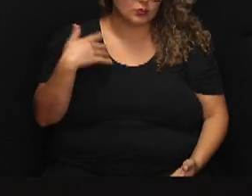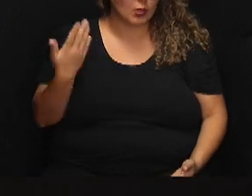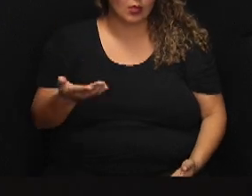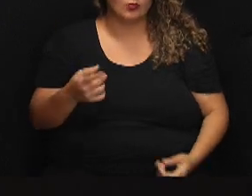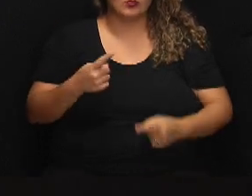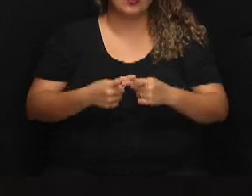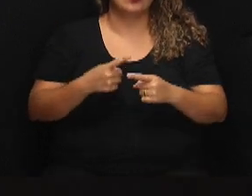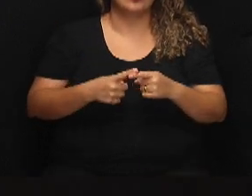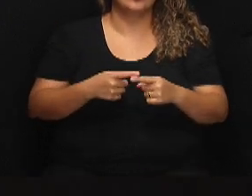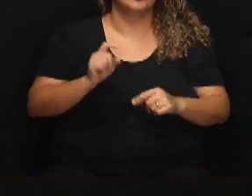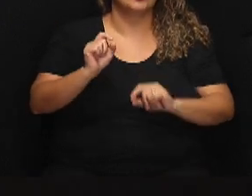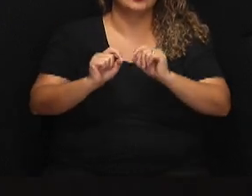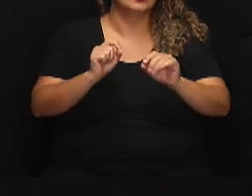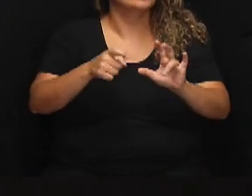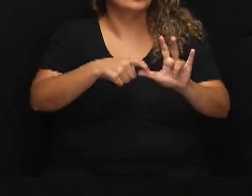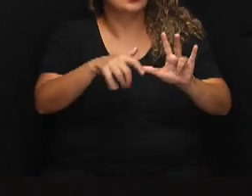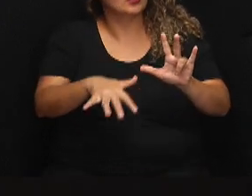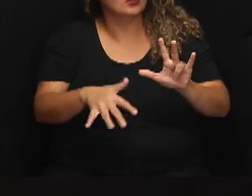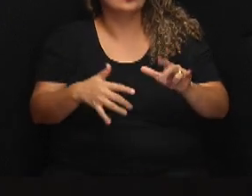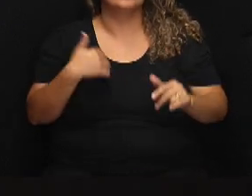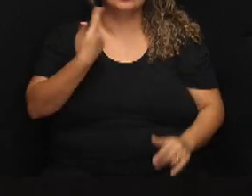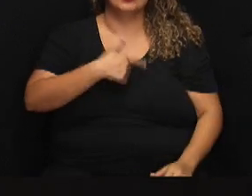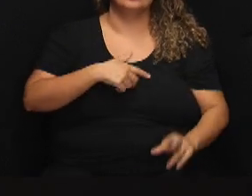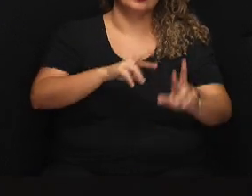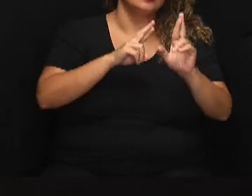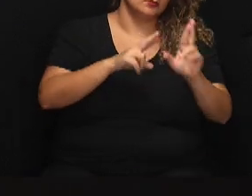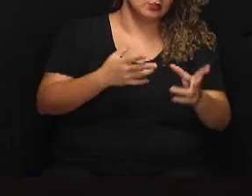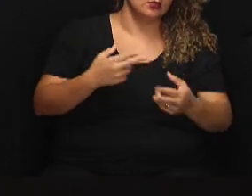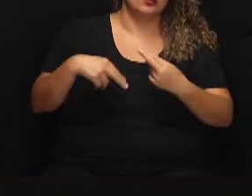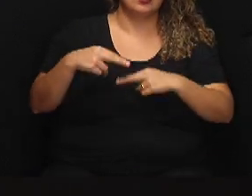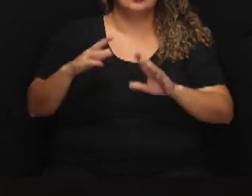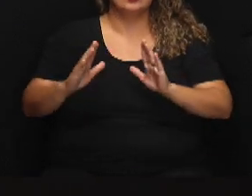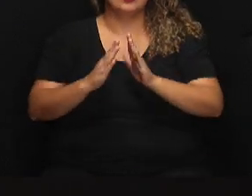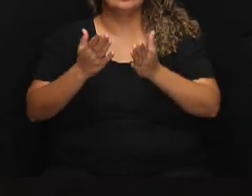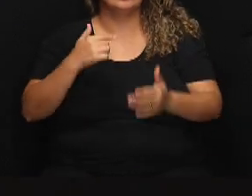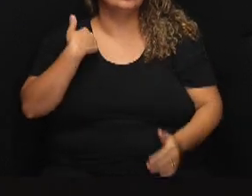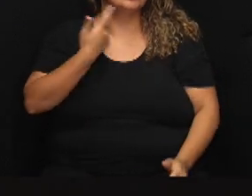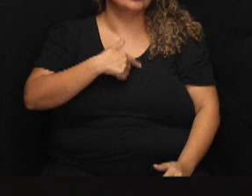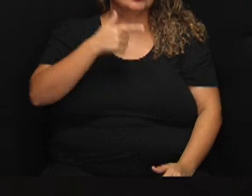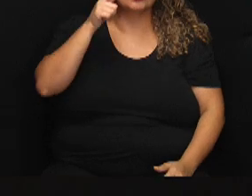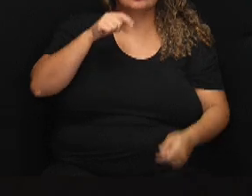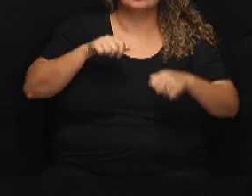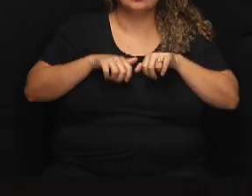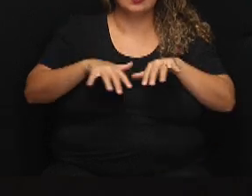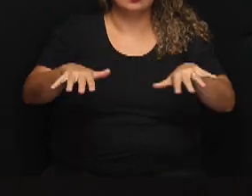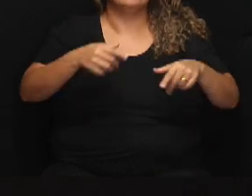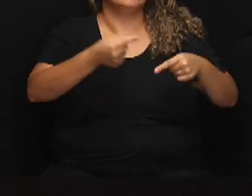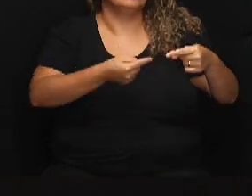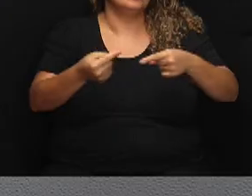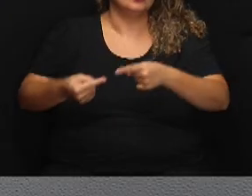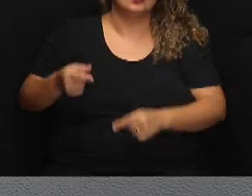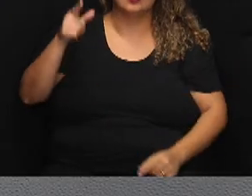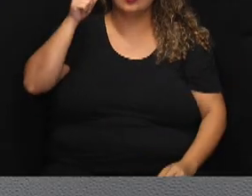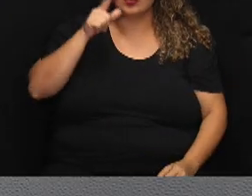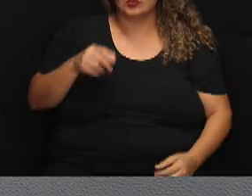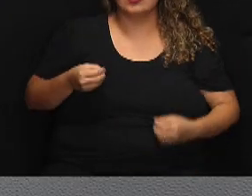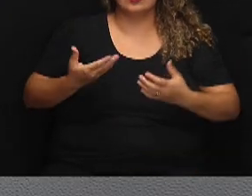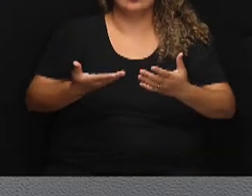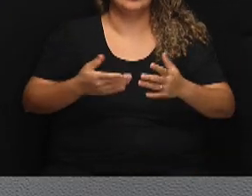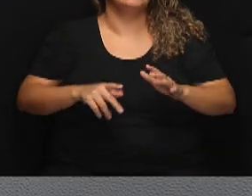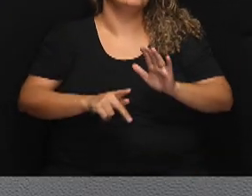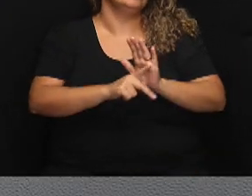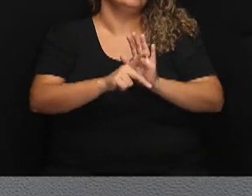cannabis medicinal. E a expectativa com relação a essa frente é que a gente consiga ampliar essa discussão, que a gente consiga trazer mais